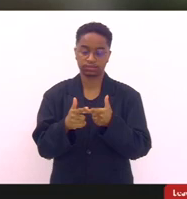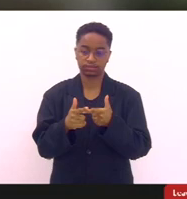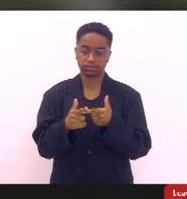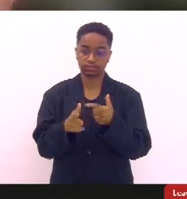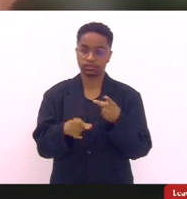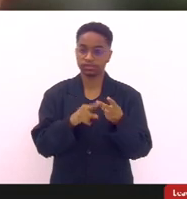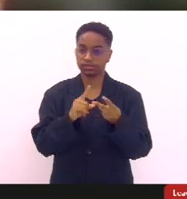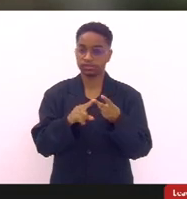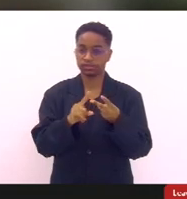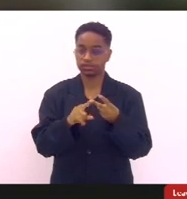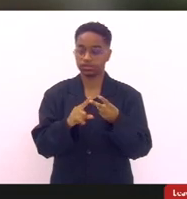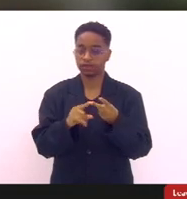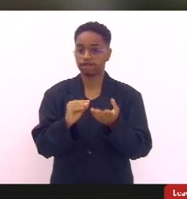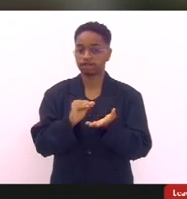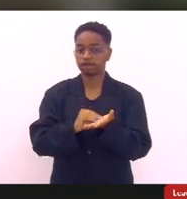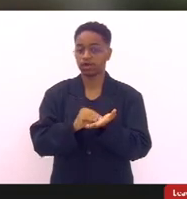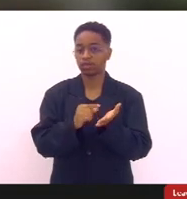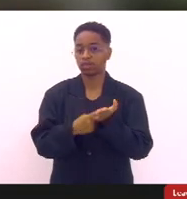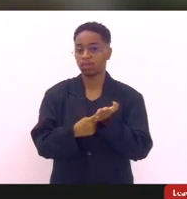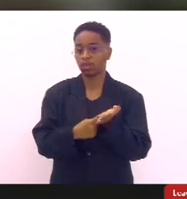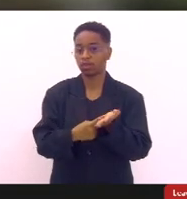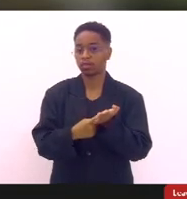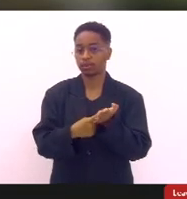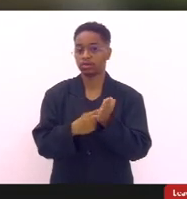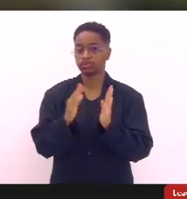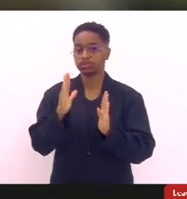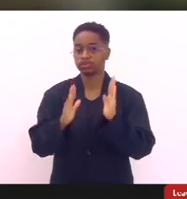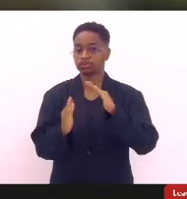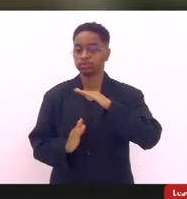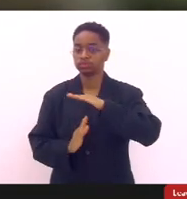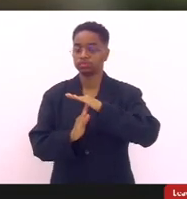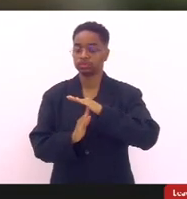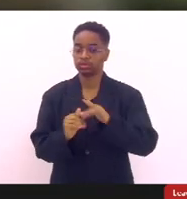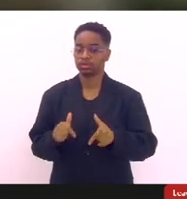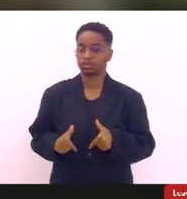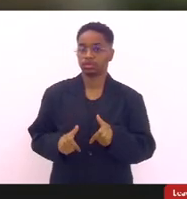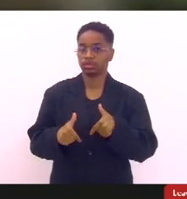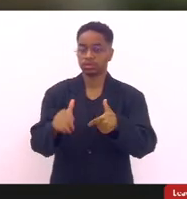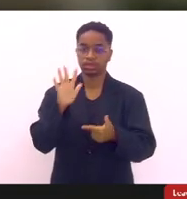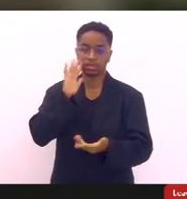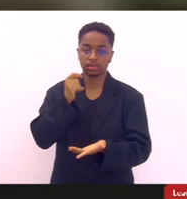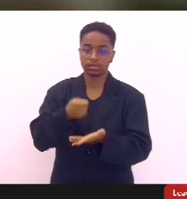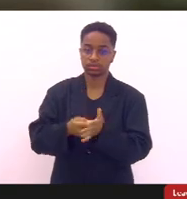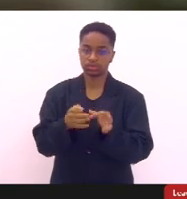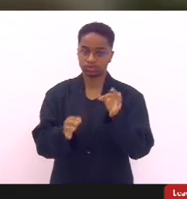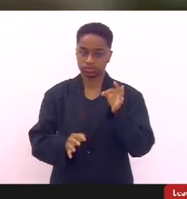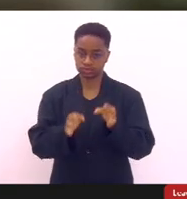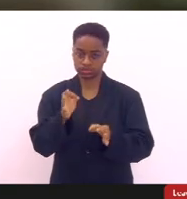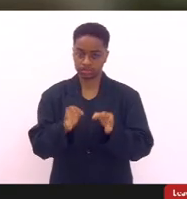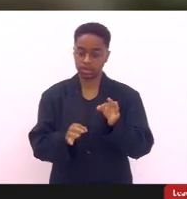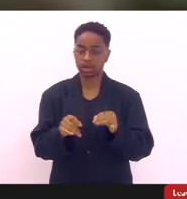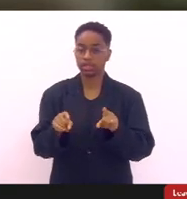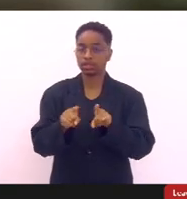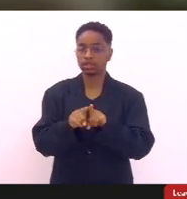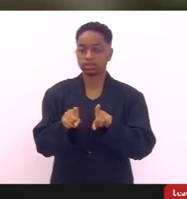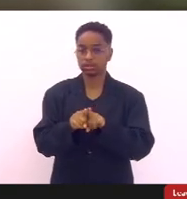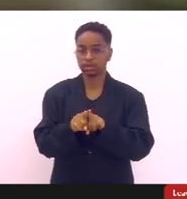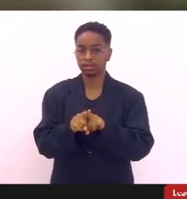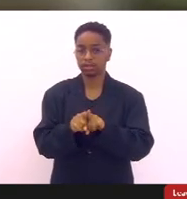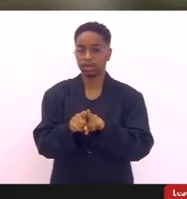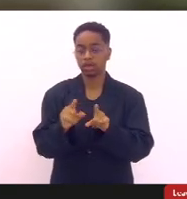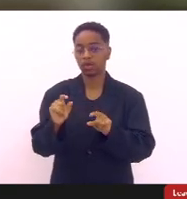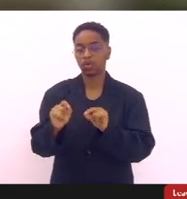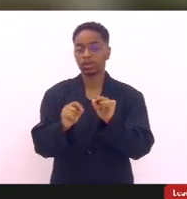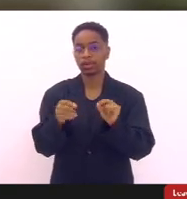e a falta de comprometimento com os prazos para execução das decisões judiciais e o que já está